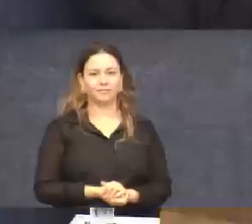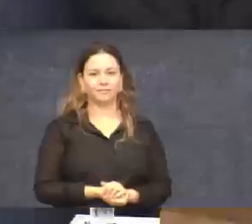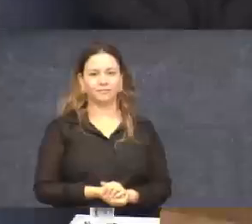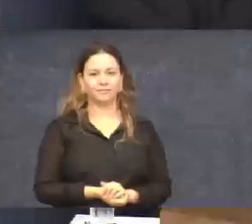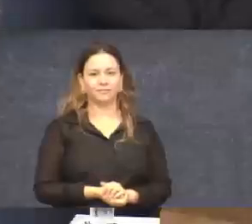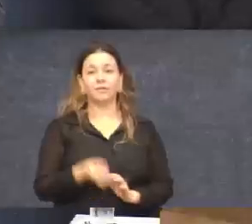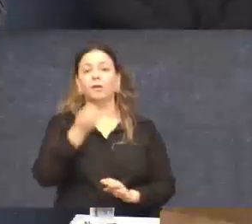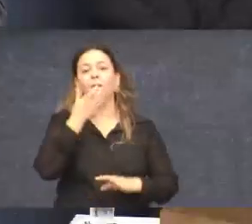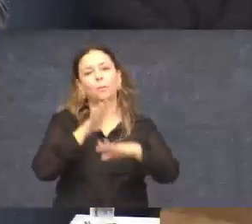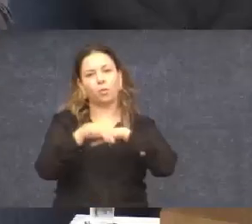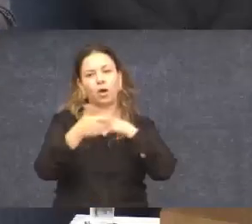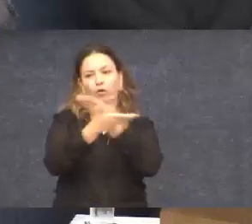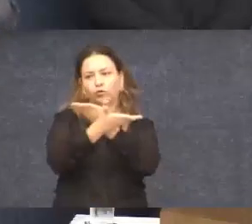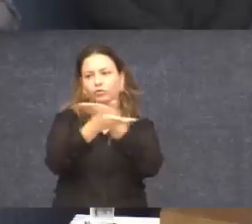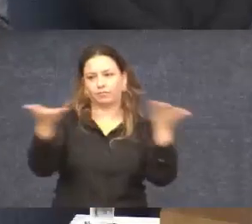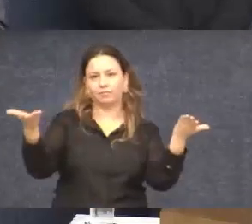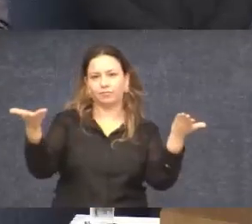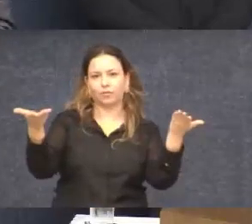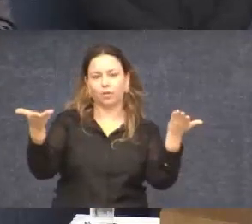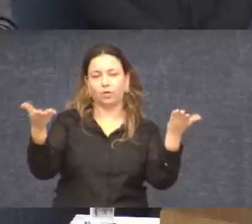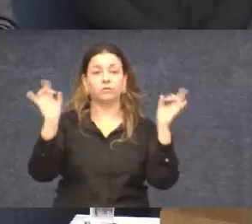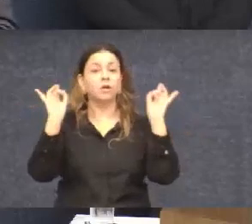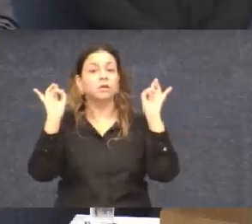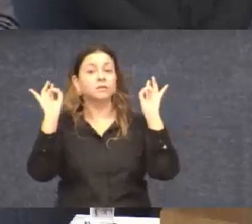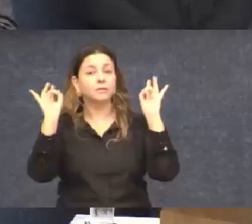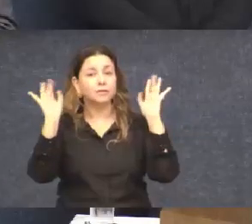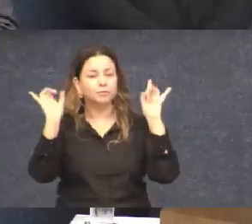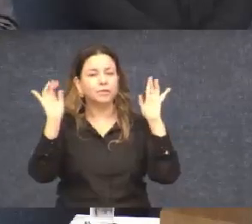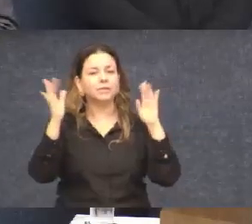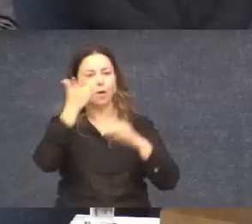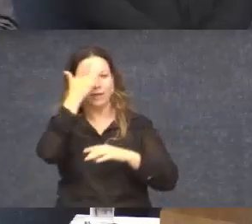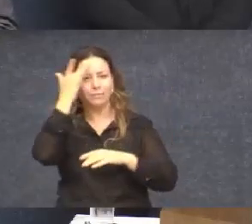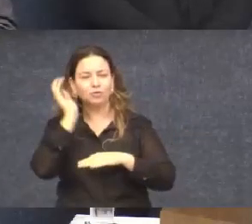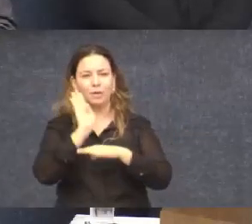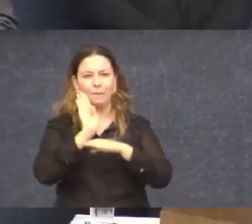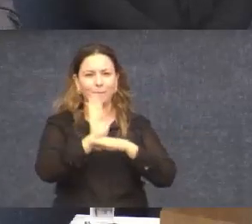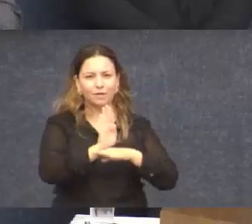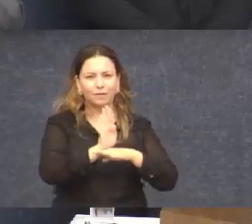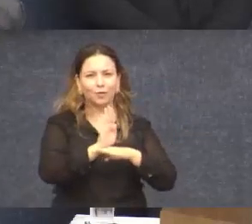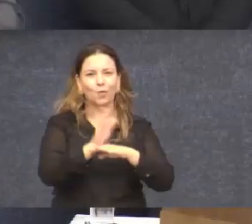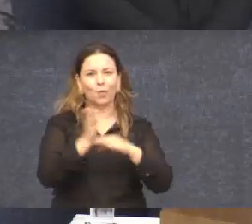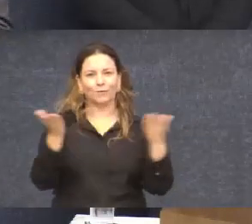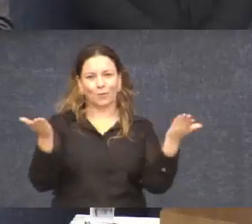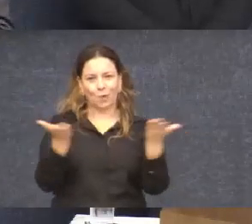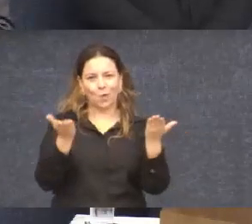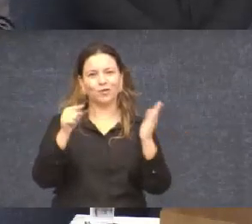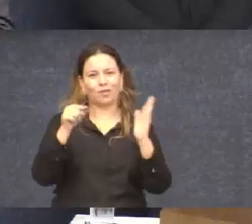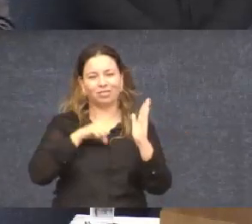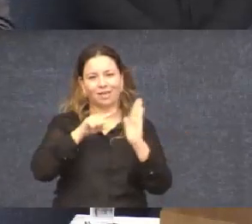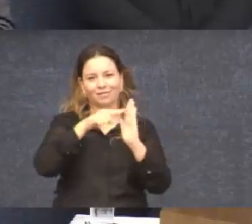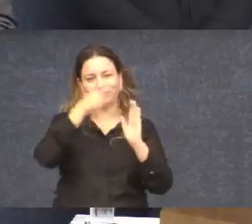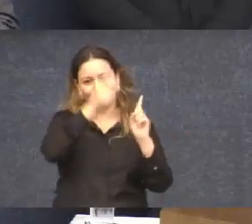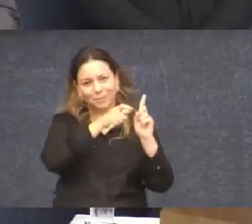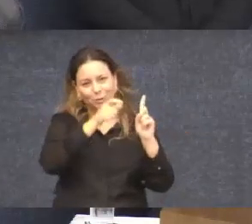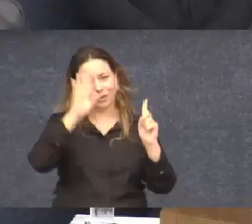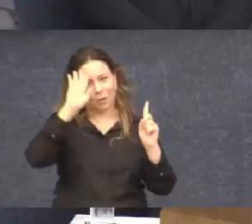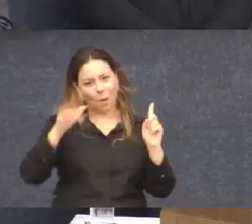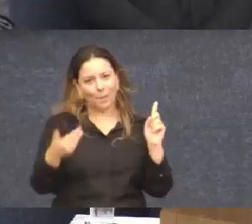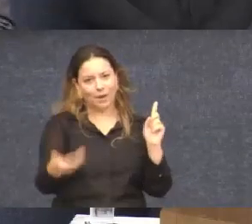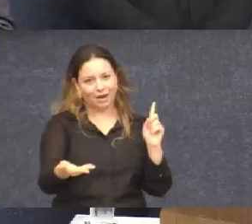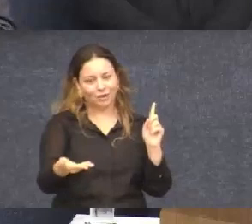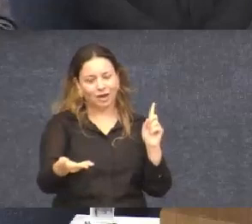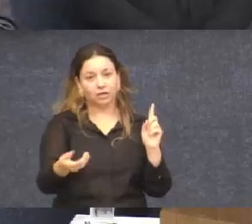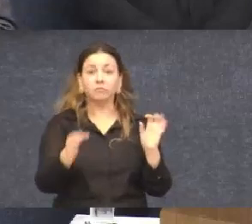Muito bem, boa noite a todos e a todas, em especial aos benfeitores dessa noite, que estão sendo homenageados e,